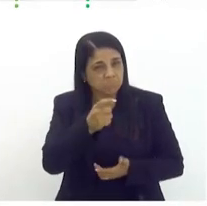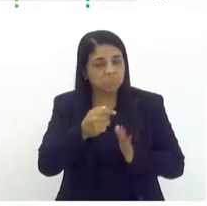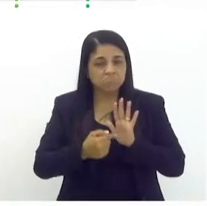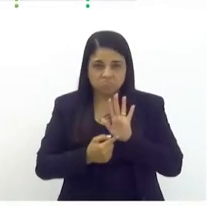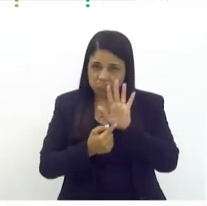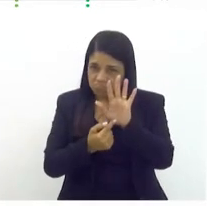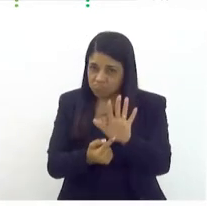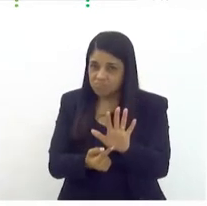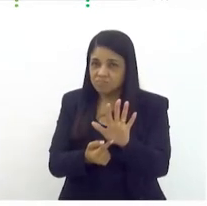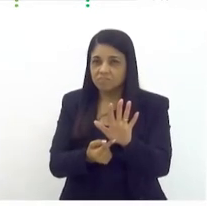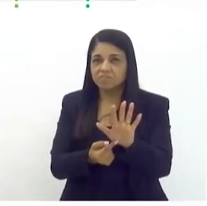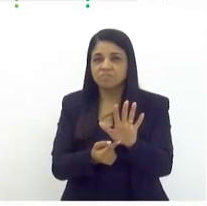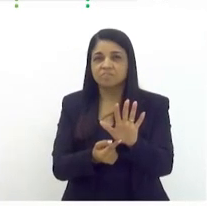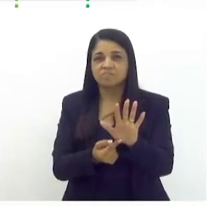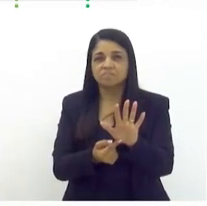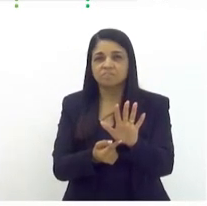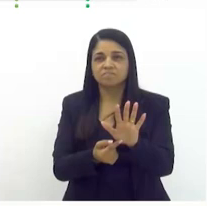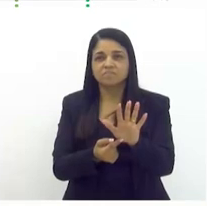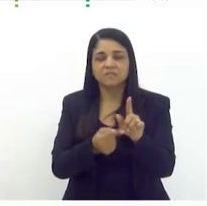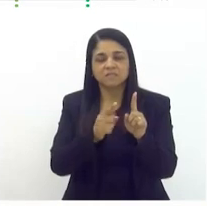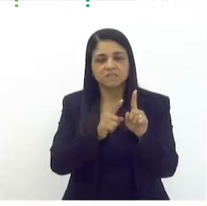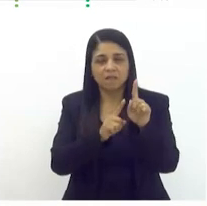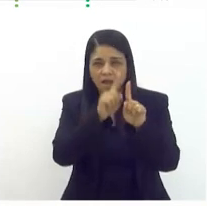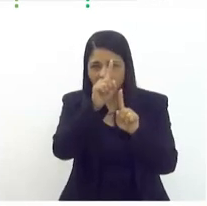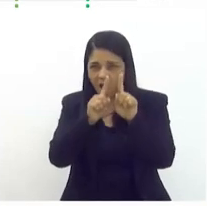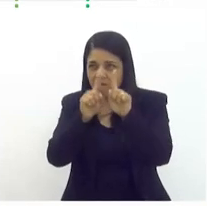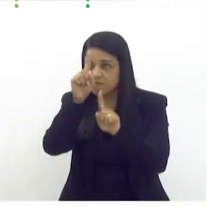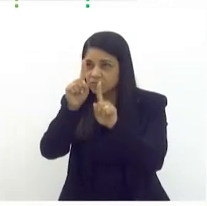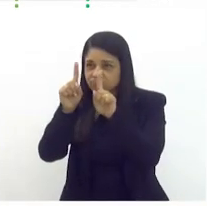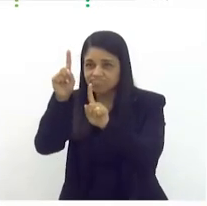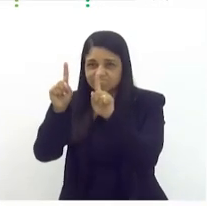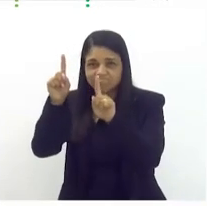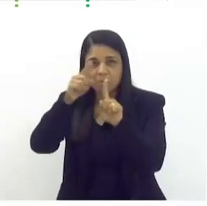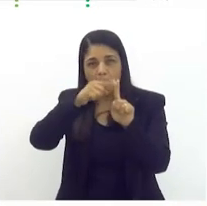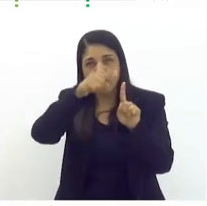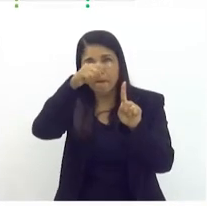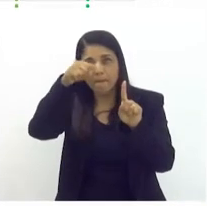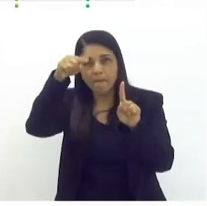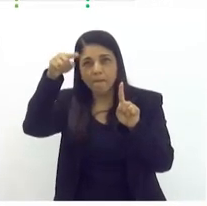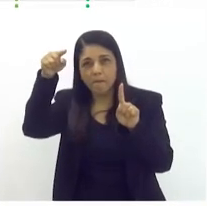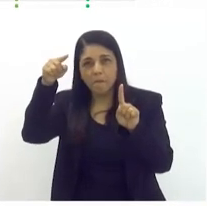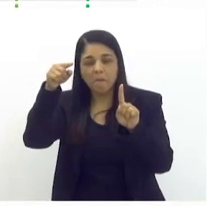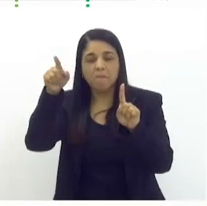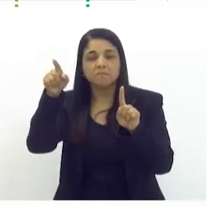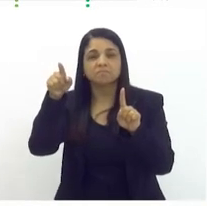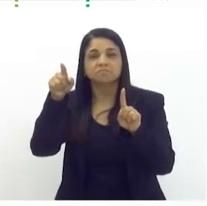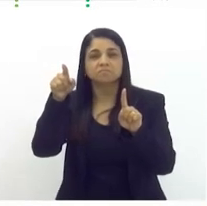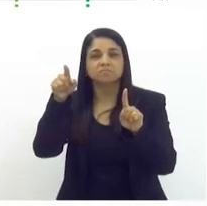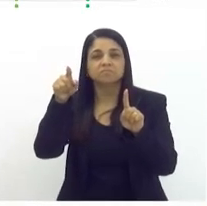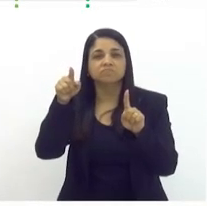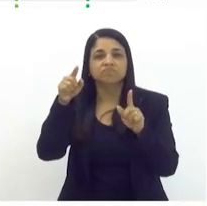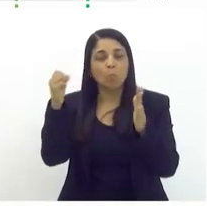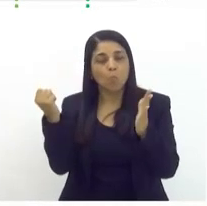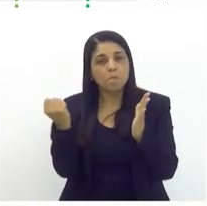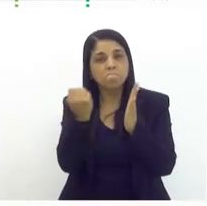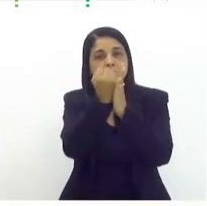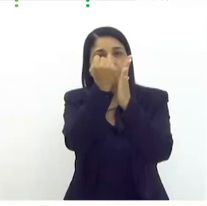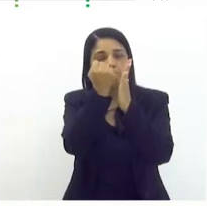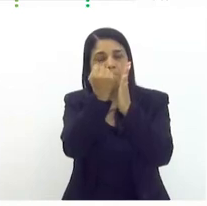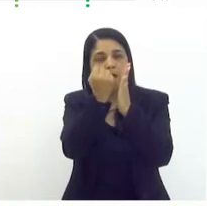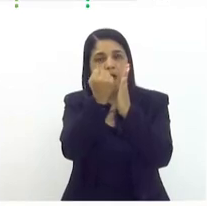isso aqui esse gráfico ele mostra as simulações dos impactos